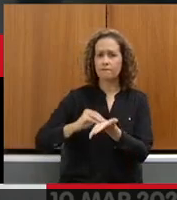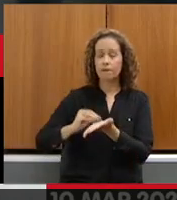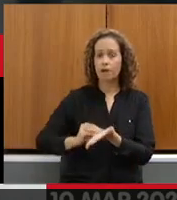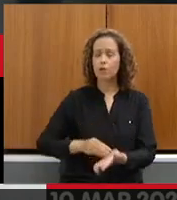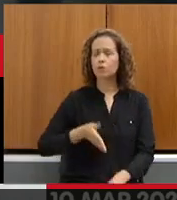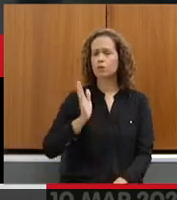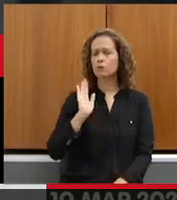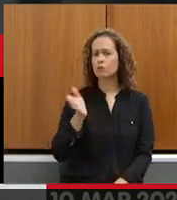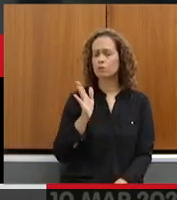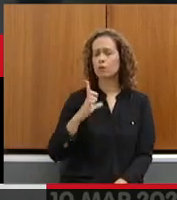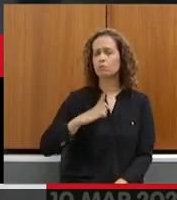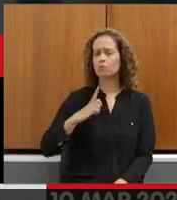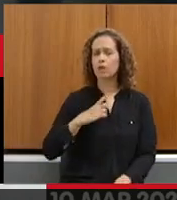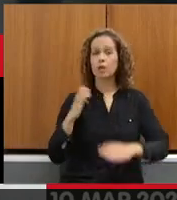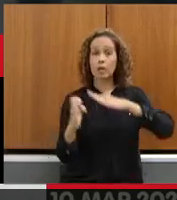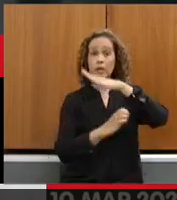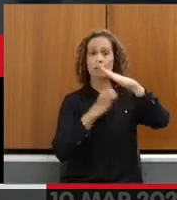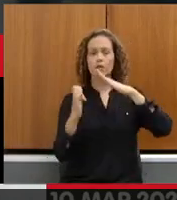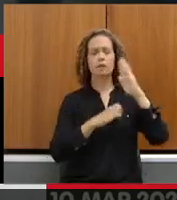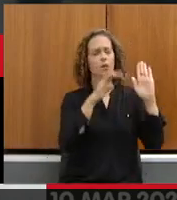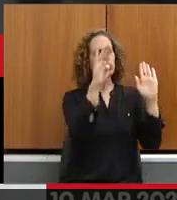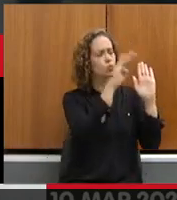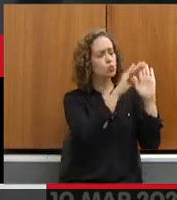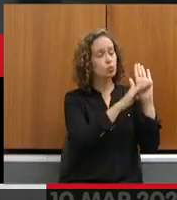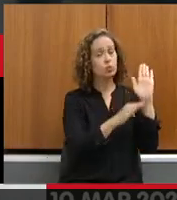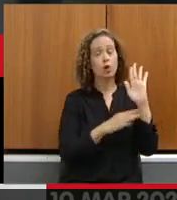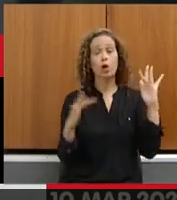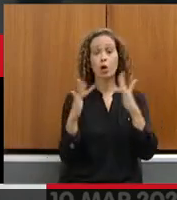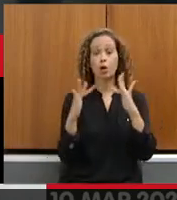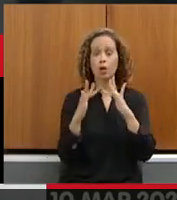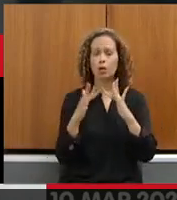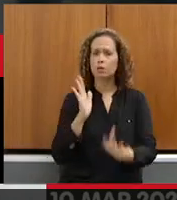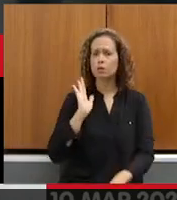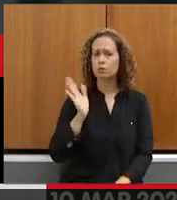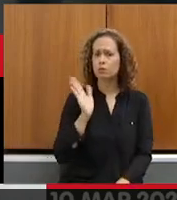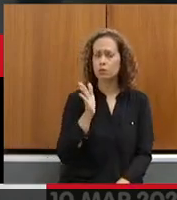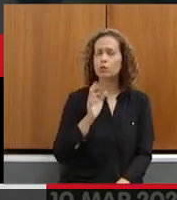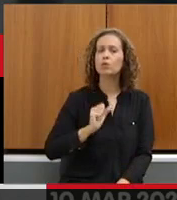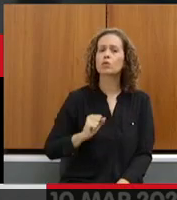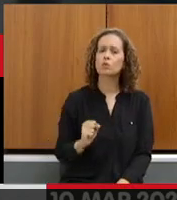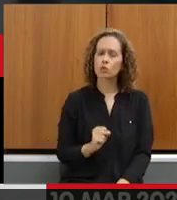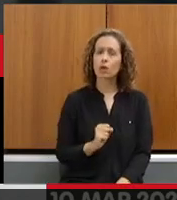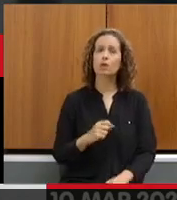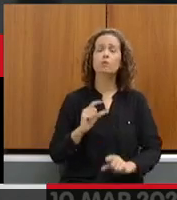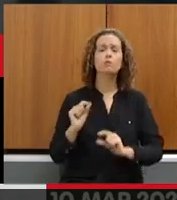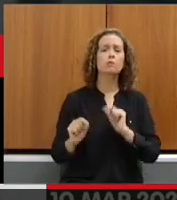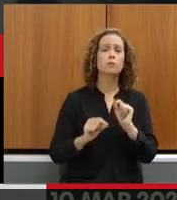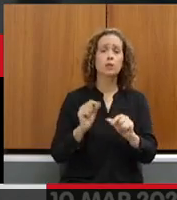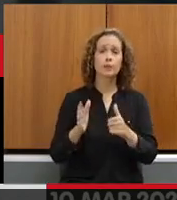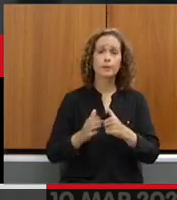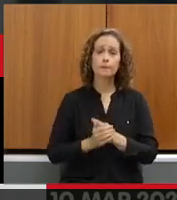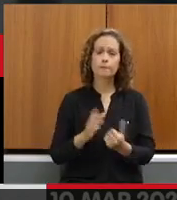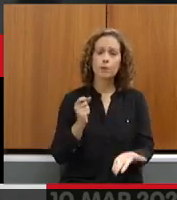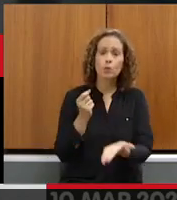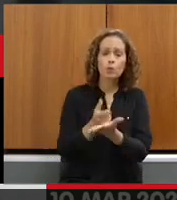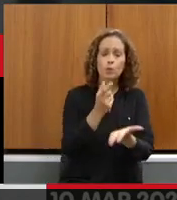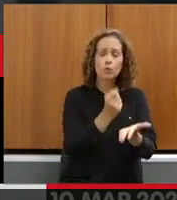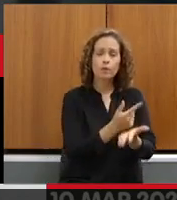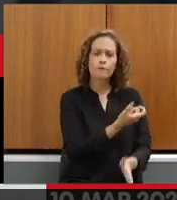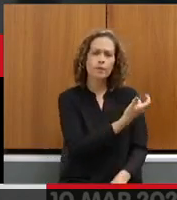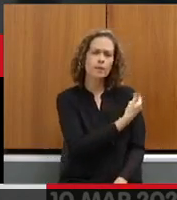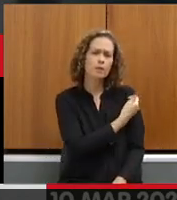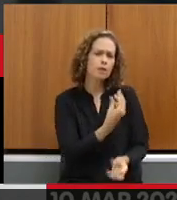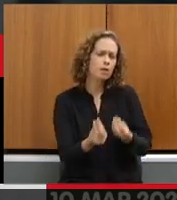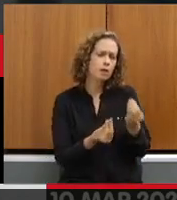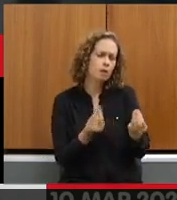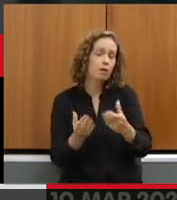já de empresas que a gente tem contactado para o poder público comprar vacina ele tem alguns pré-requisitos O